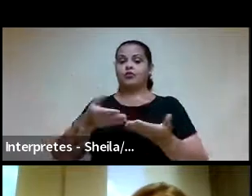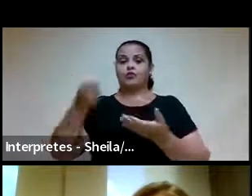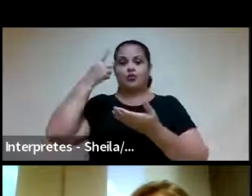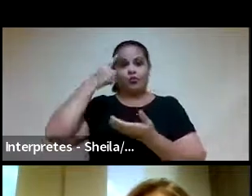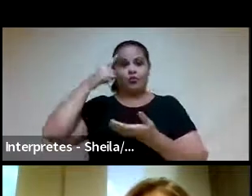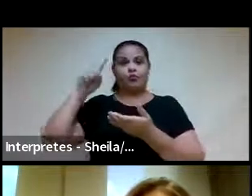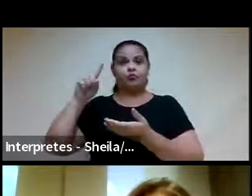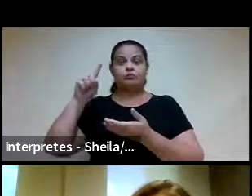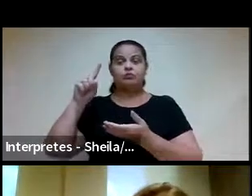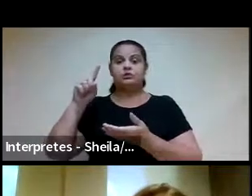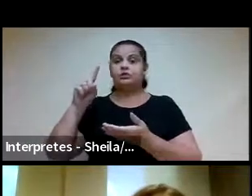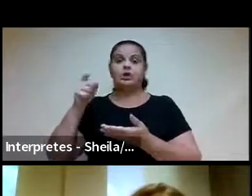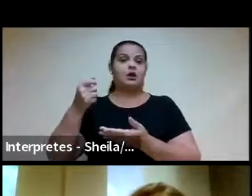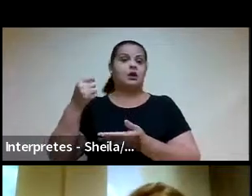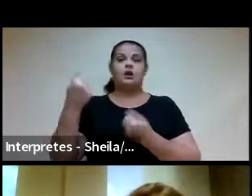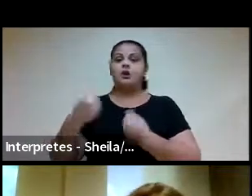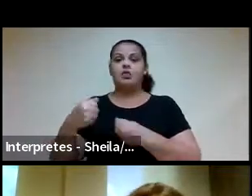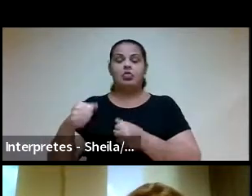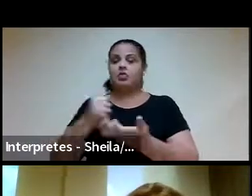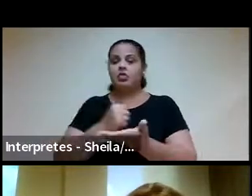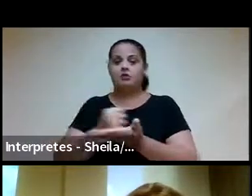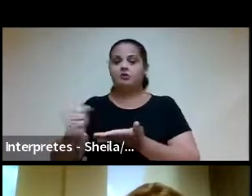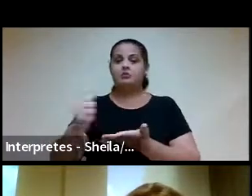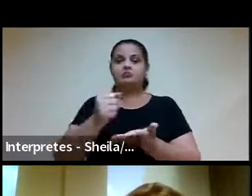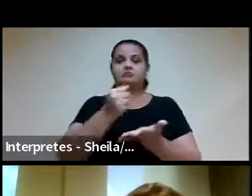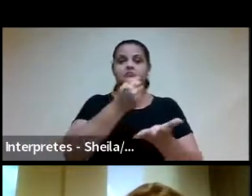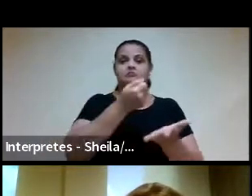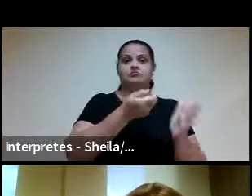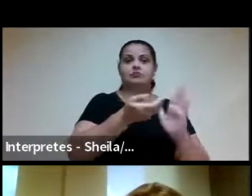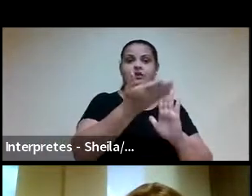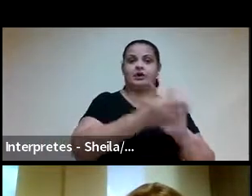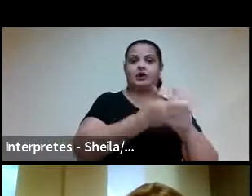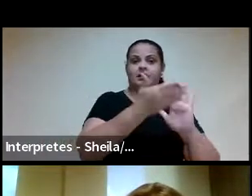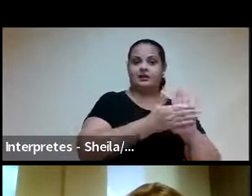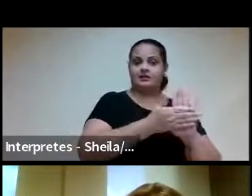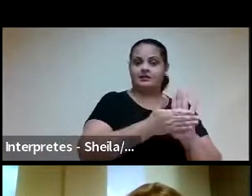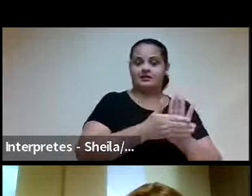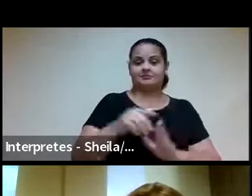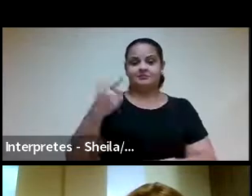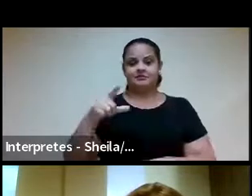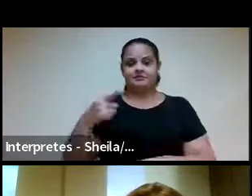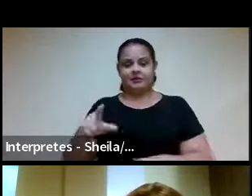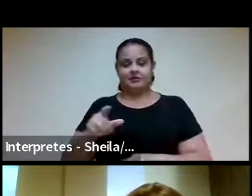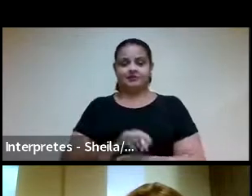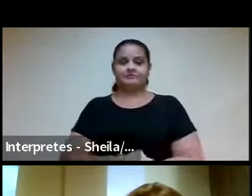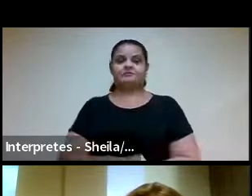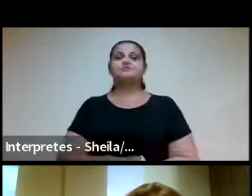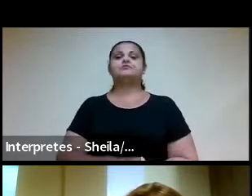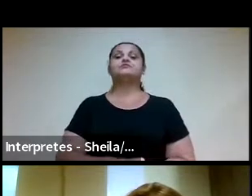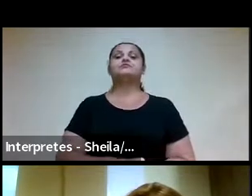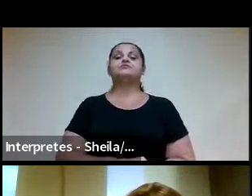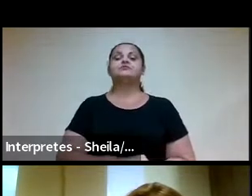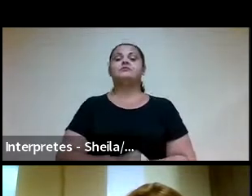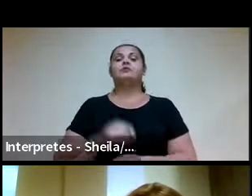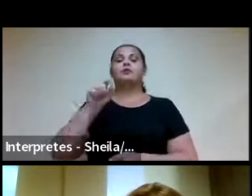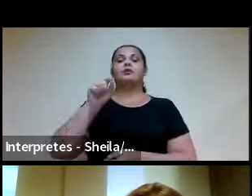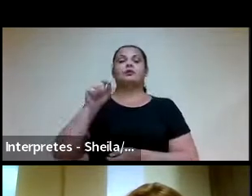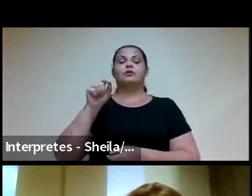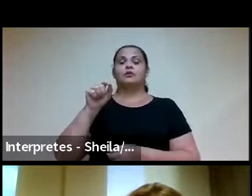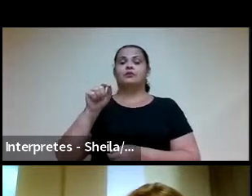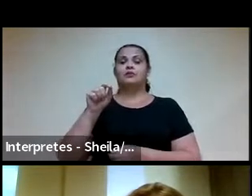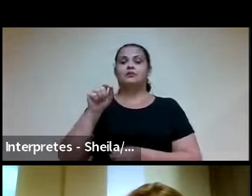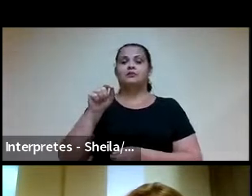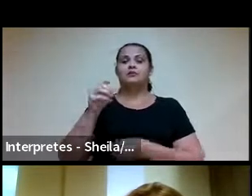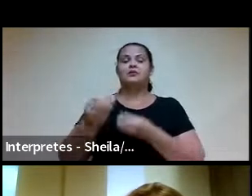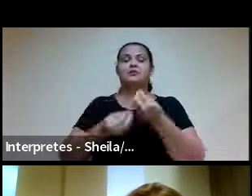intimação. Essa é a solução legal dada para a hipótese, excelências. E ainda que se diga que não é hipótese de aplicação do que estabelece